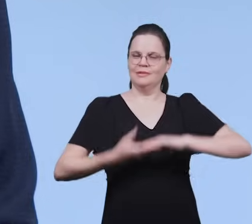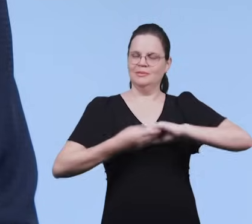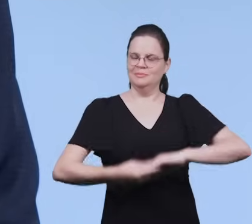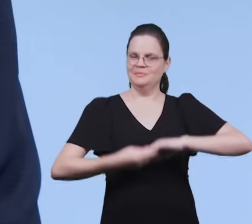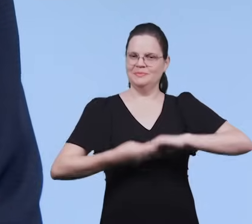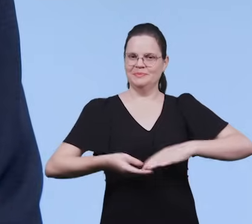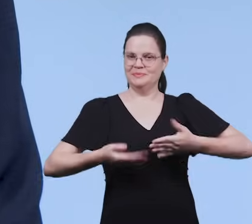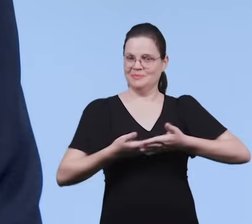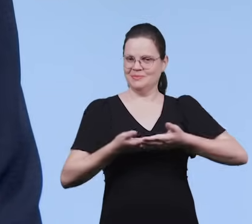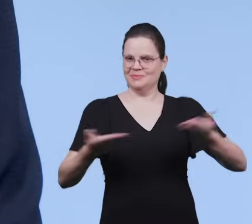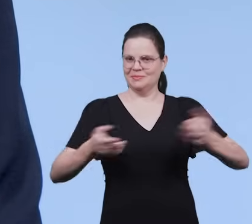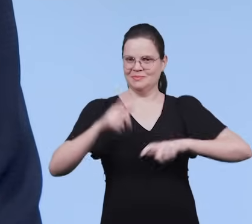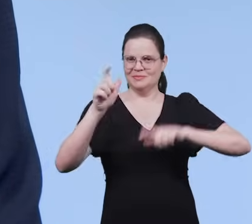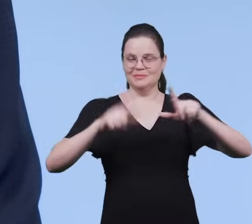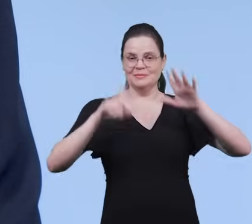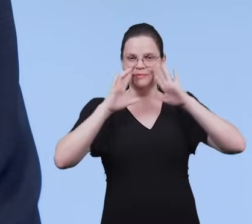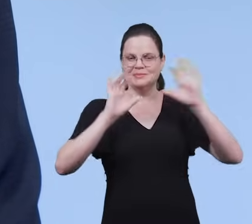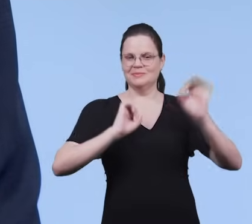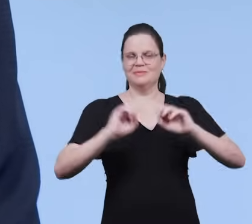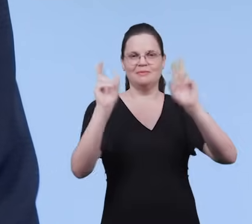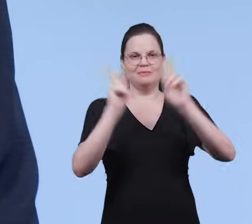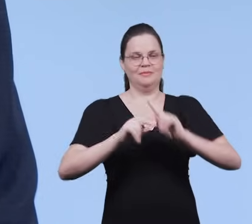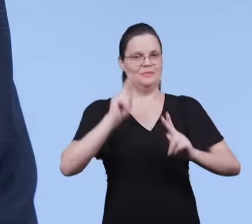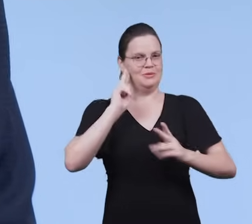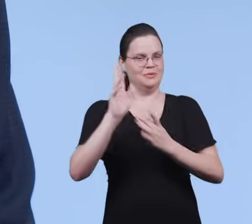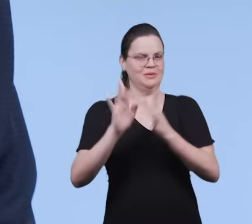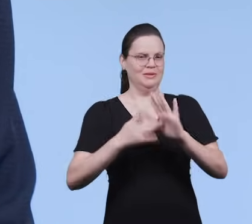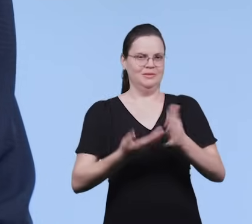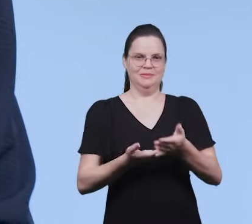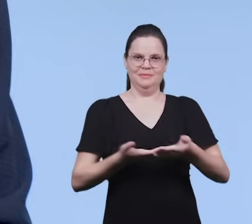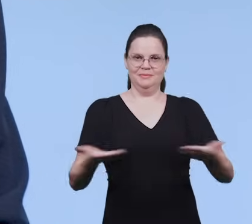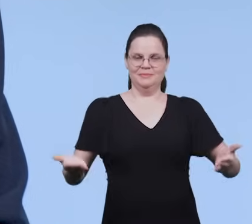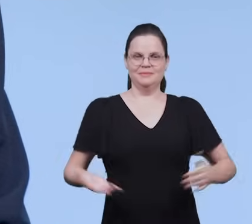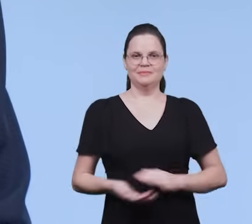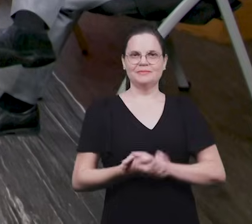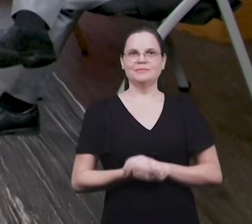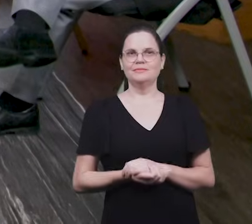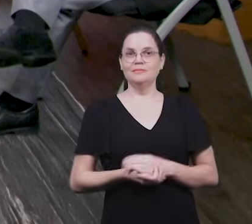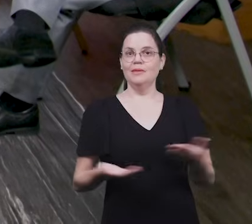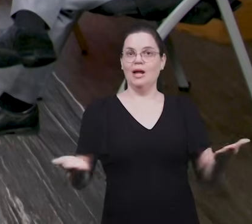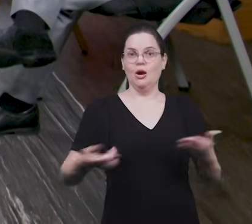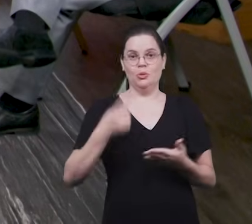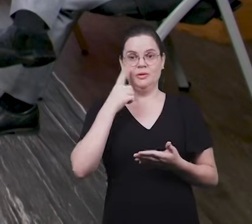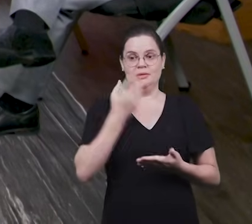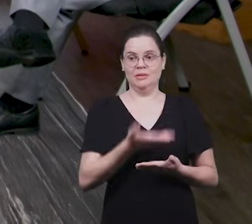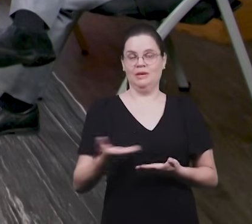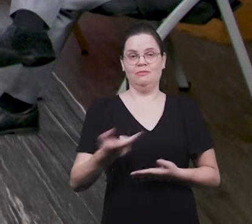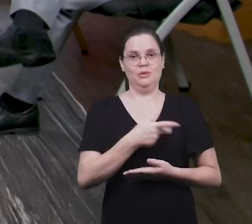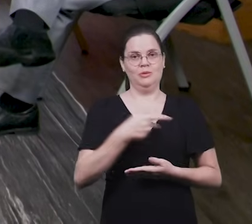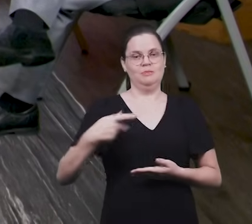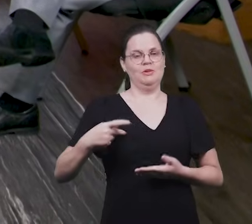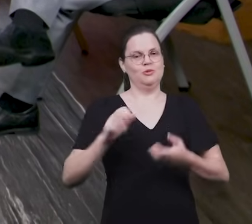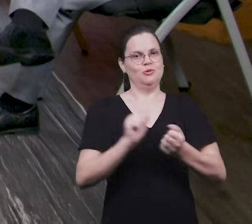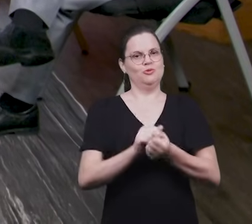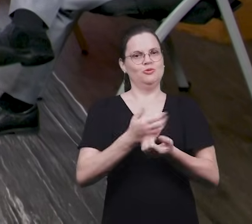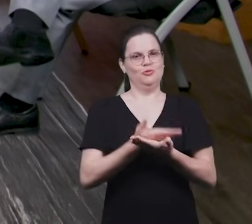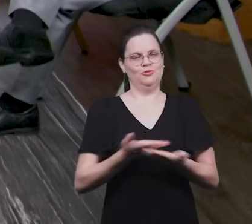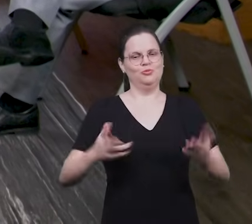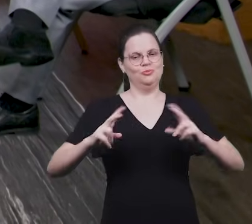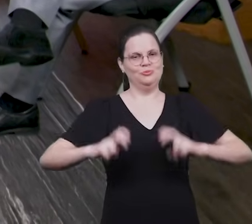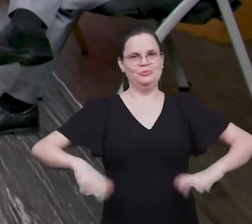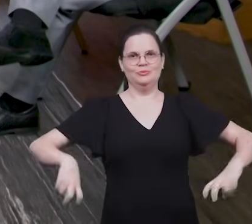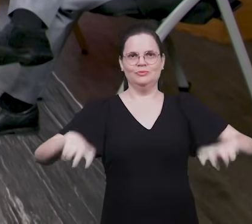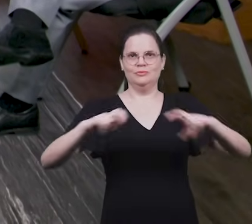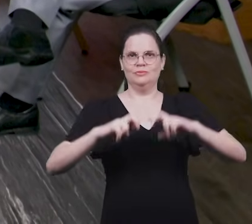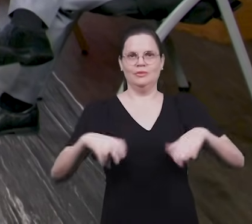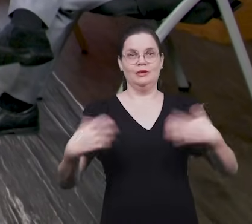Eu saúdo todos aqueles que nos assistem com a paz do Senhor Jesus. Aqui agora você vê os pastores que estamos aqui hoje no